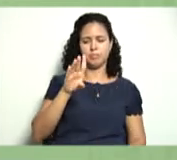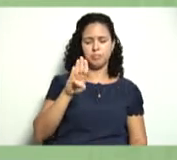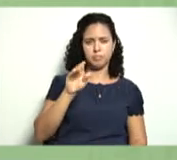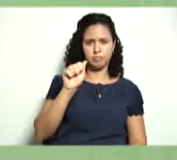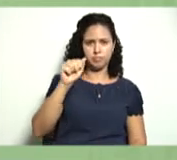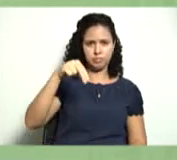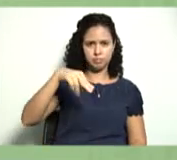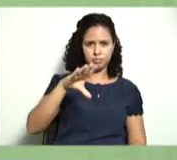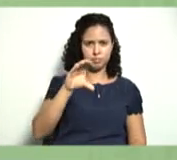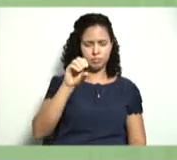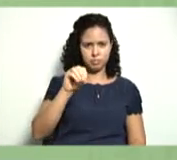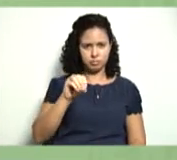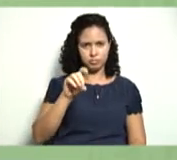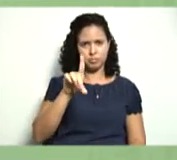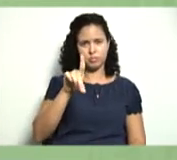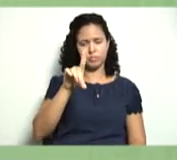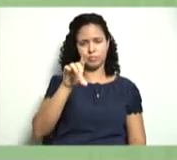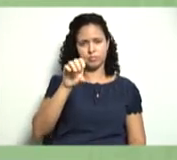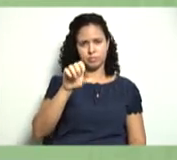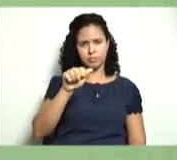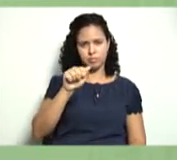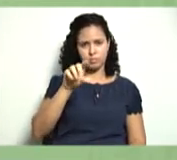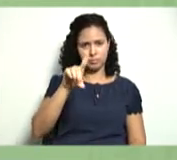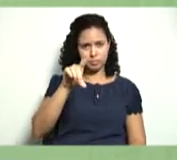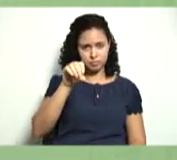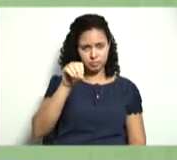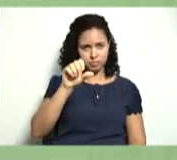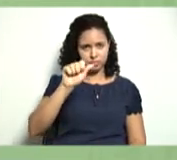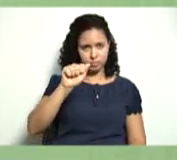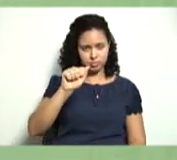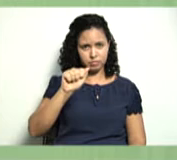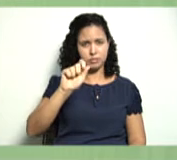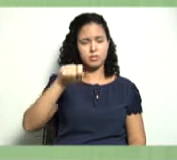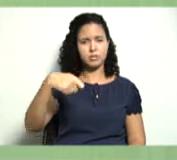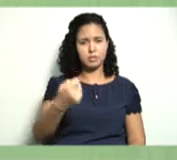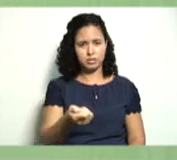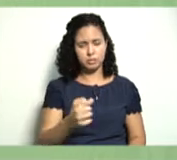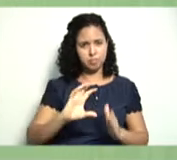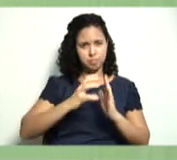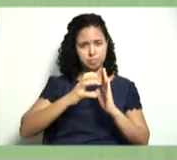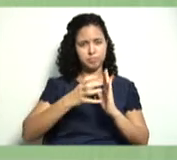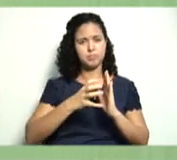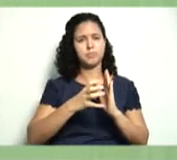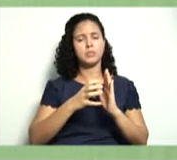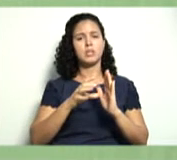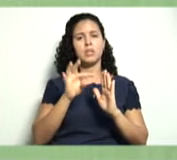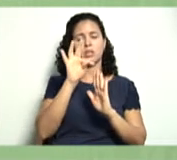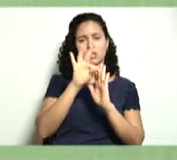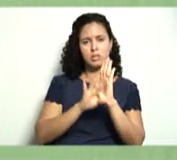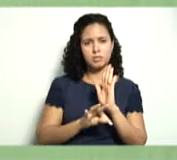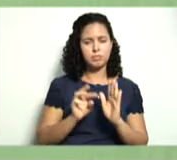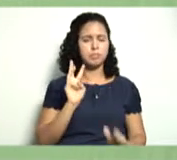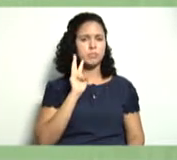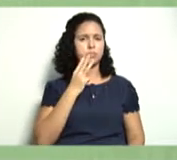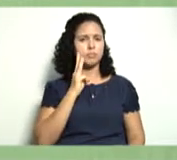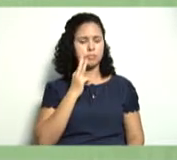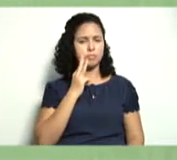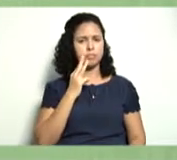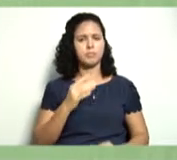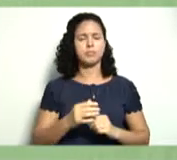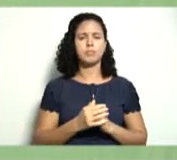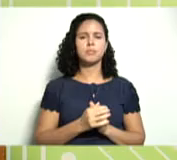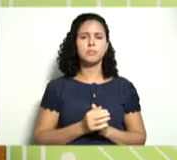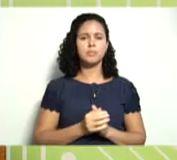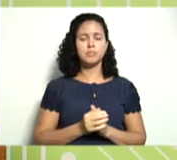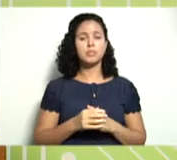utilidade dos protocolos de internet e produzir textos no oge certo então